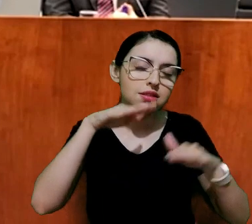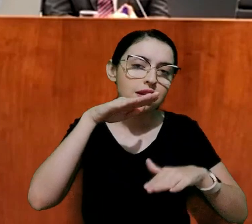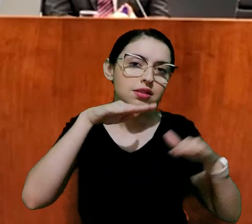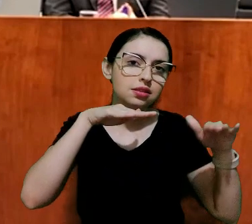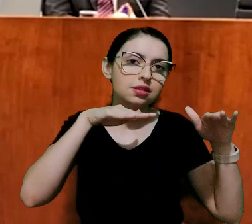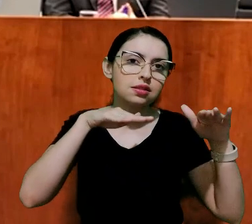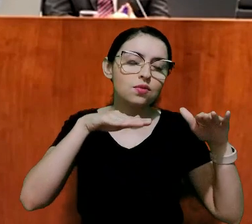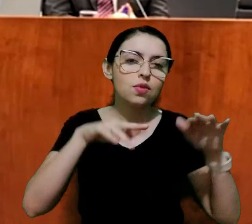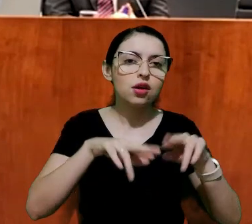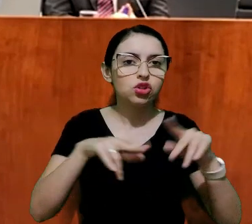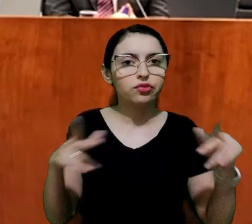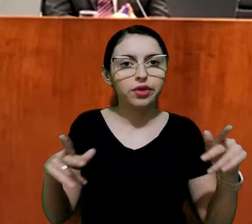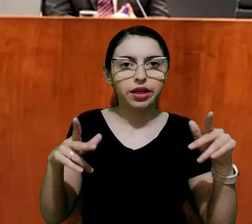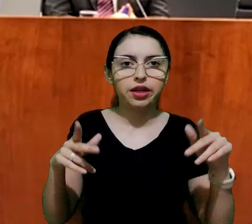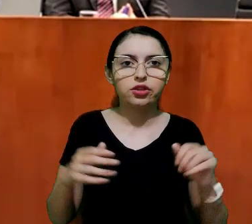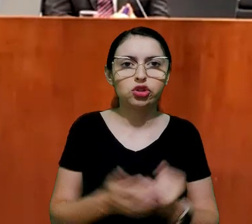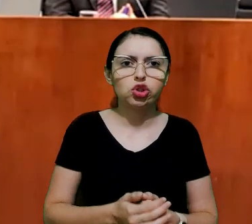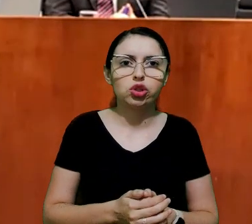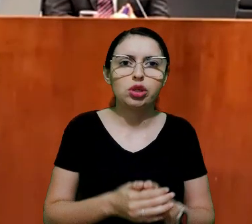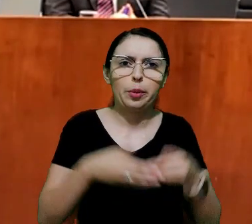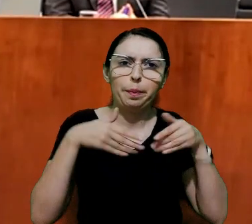de opressão,